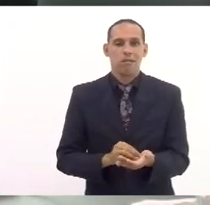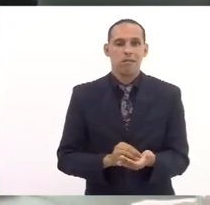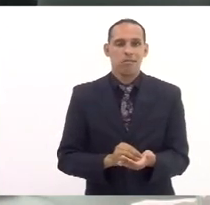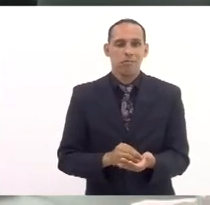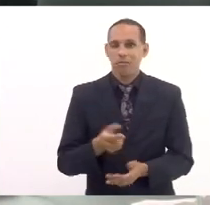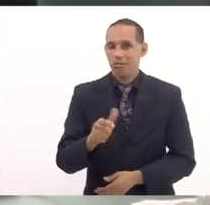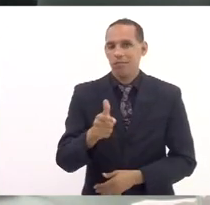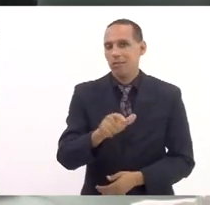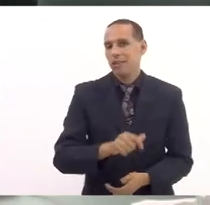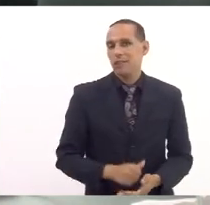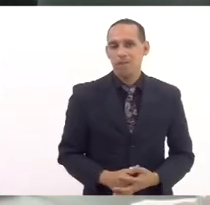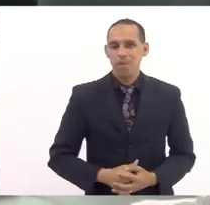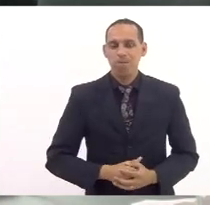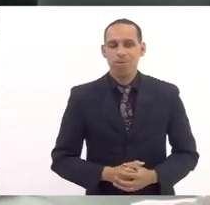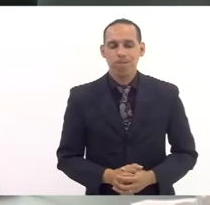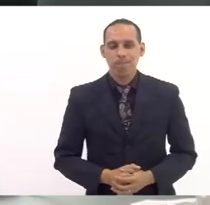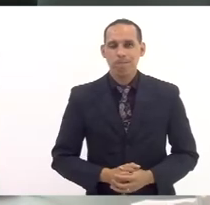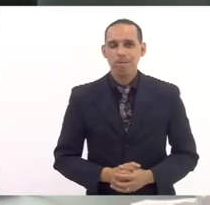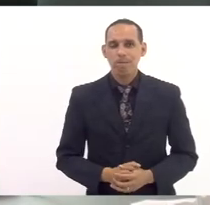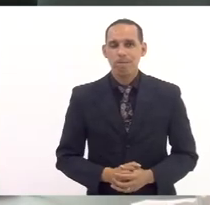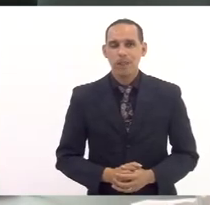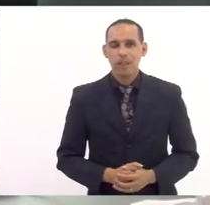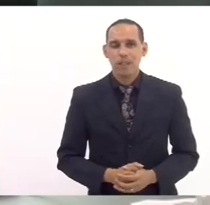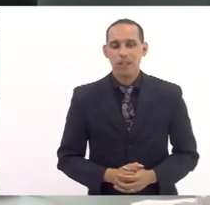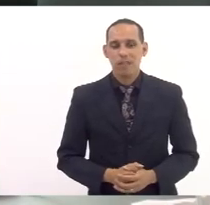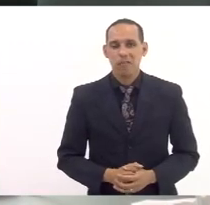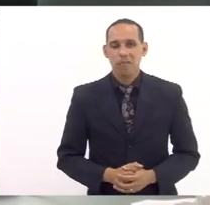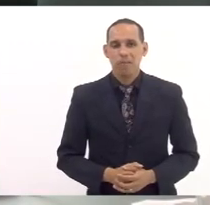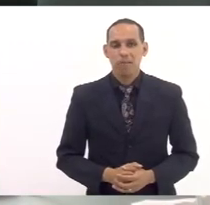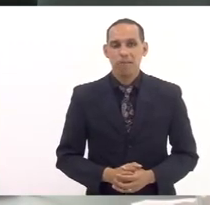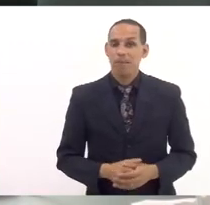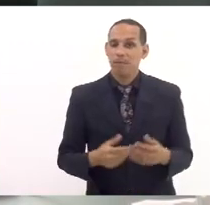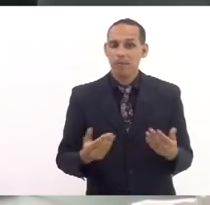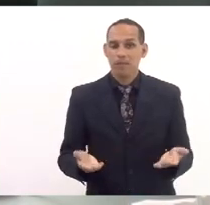não tem acontecido no isso, sendo que